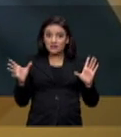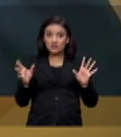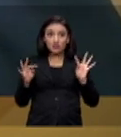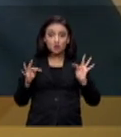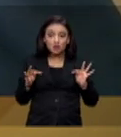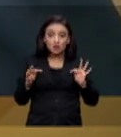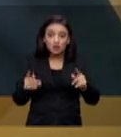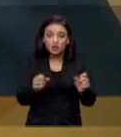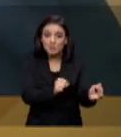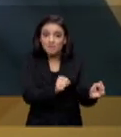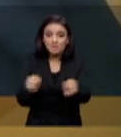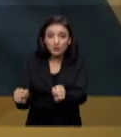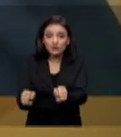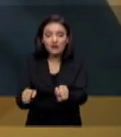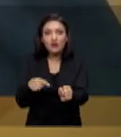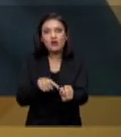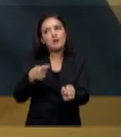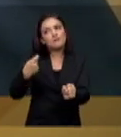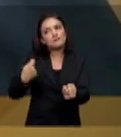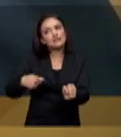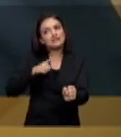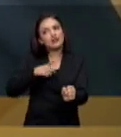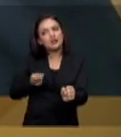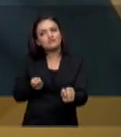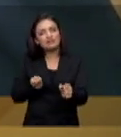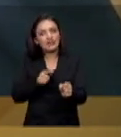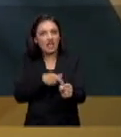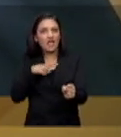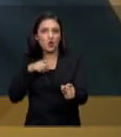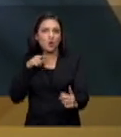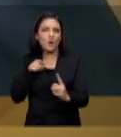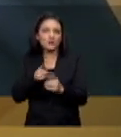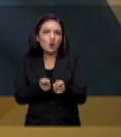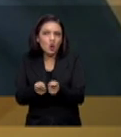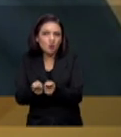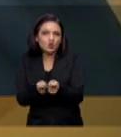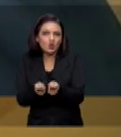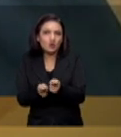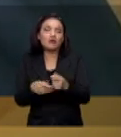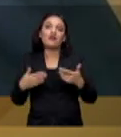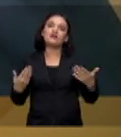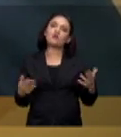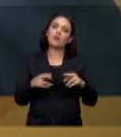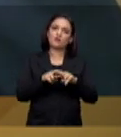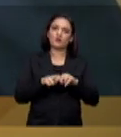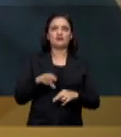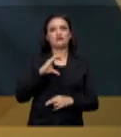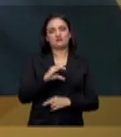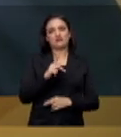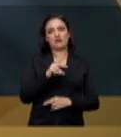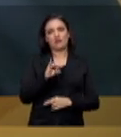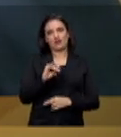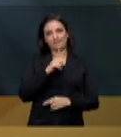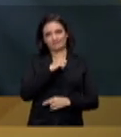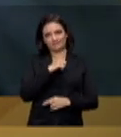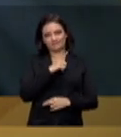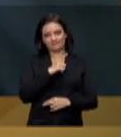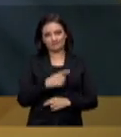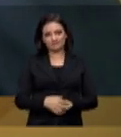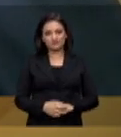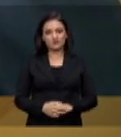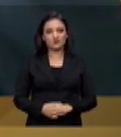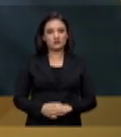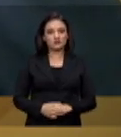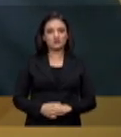exercer, existirá uma pretensão de controle, é a isso que uma comissão parlamentar de inquérito se presta.